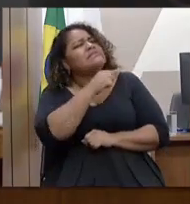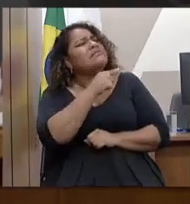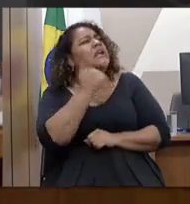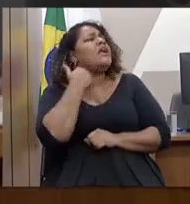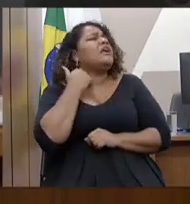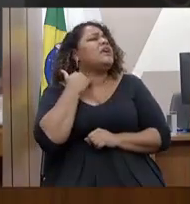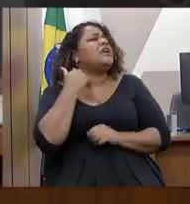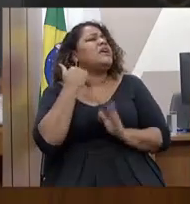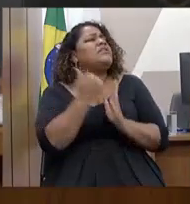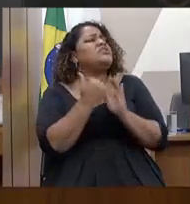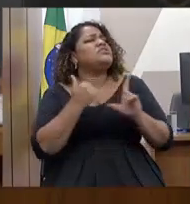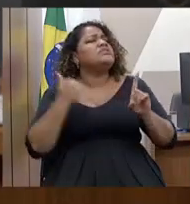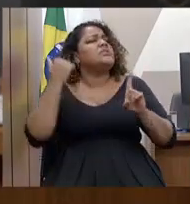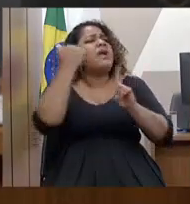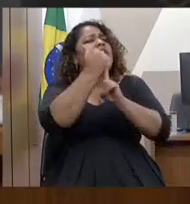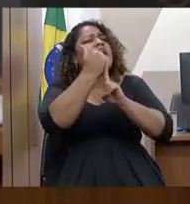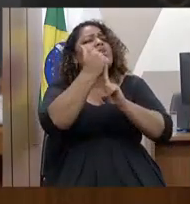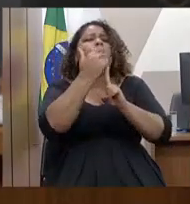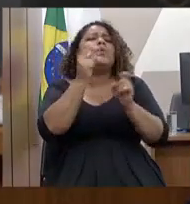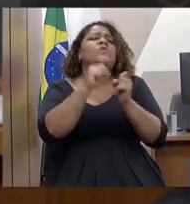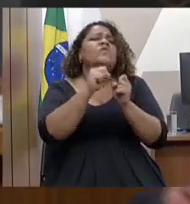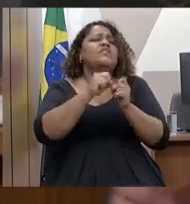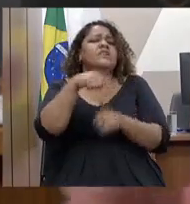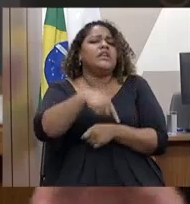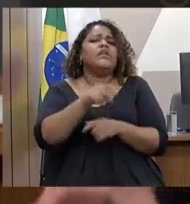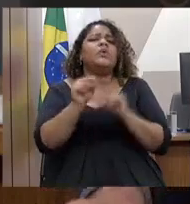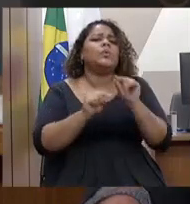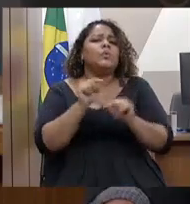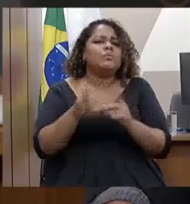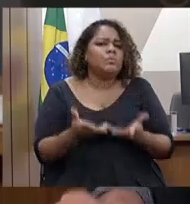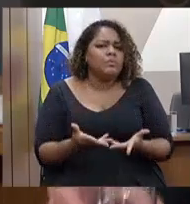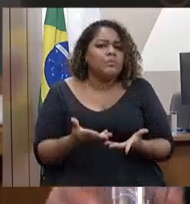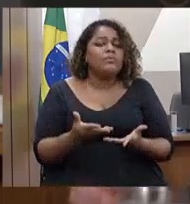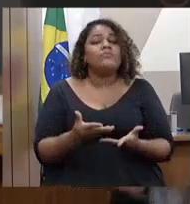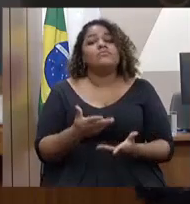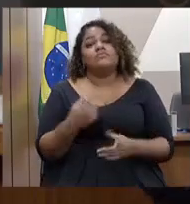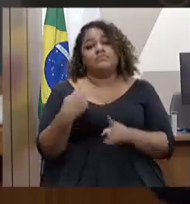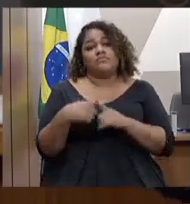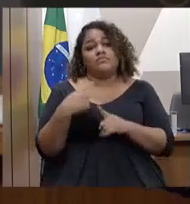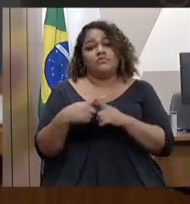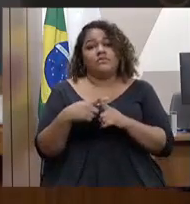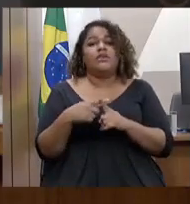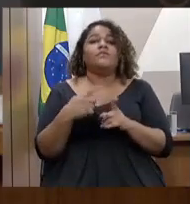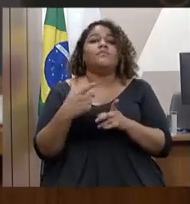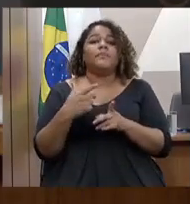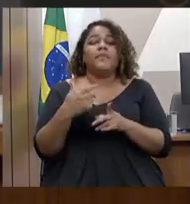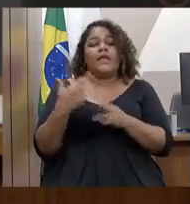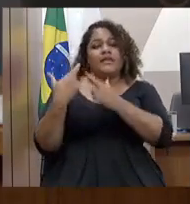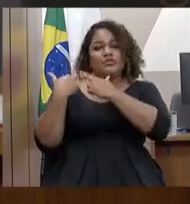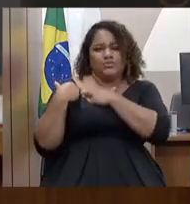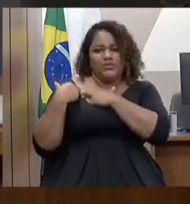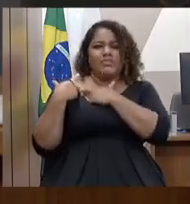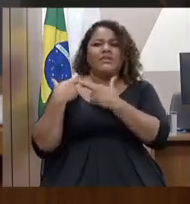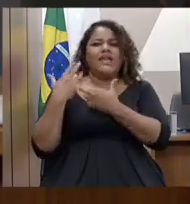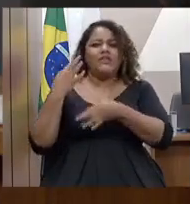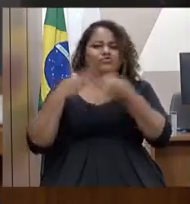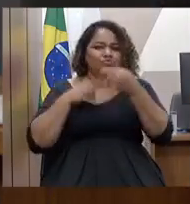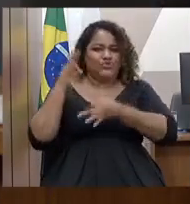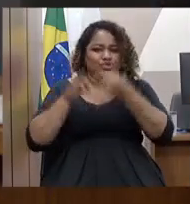porque normalmente a atividade do Judiciário é julgar né a interpretar o caso concreto que chega